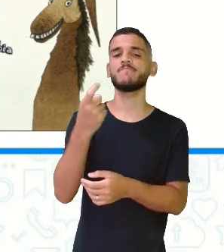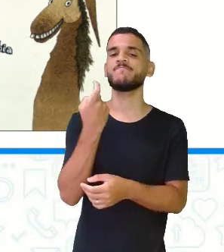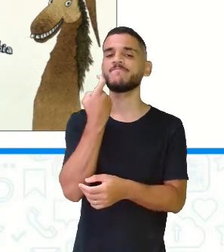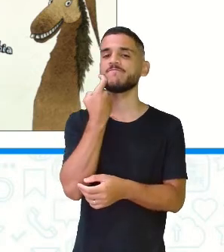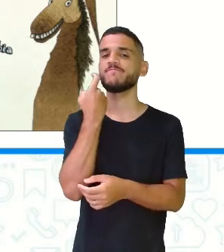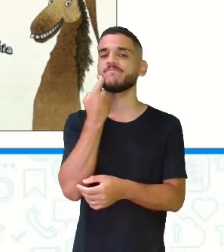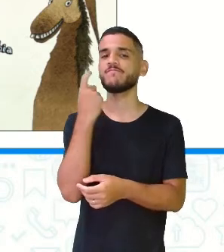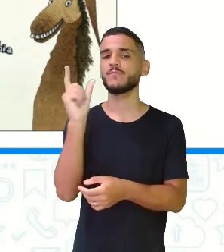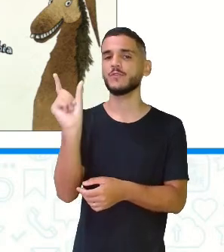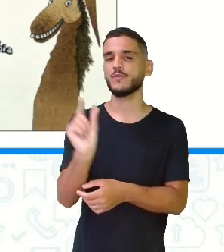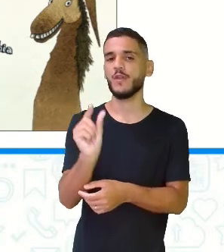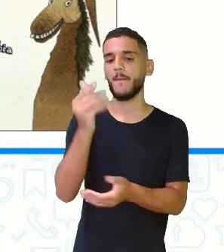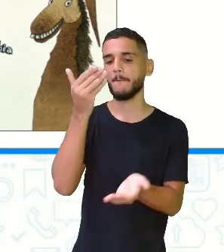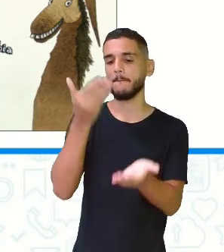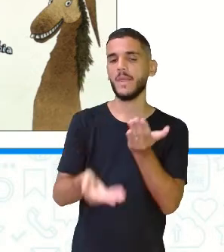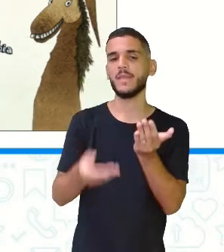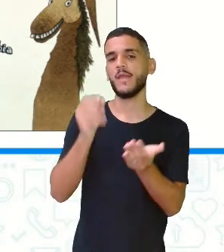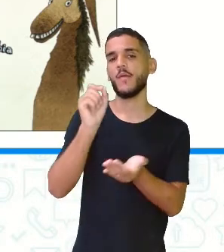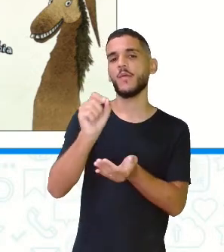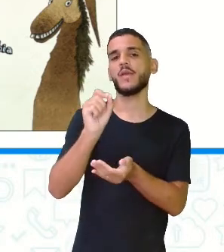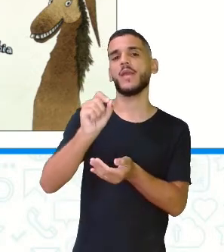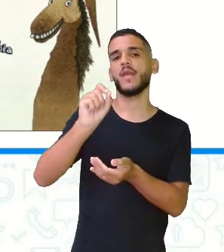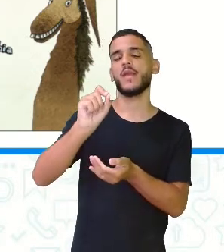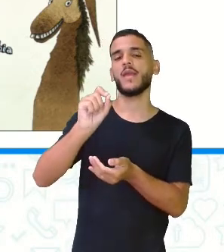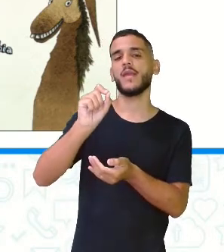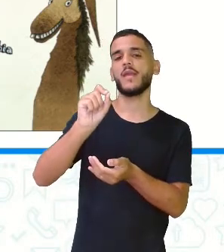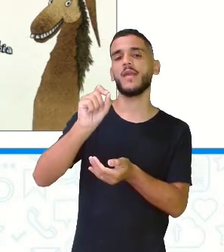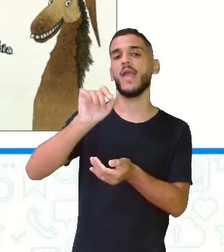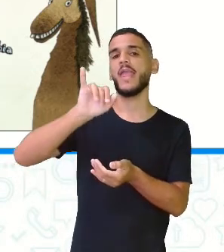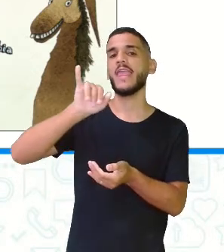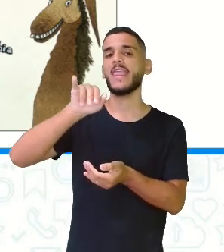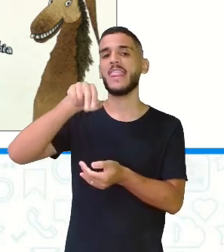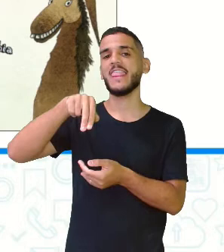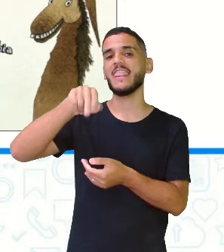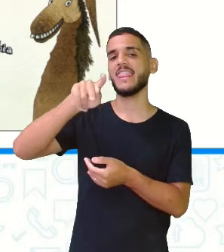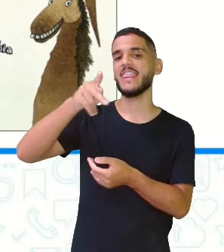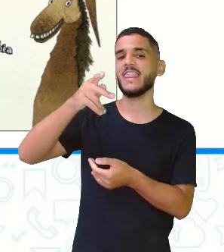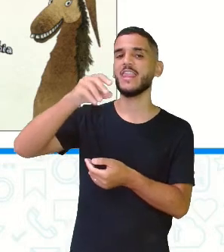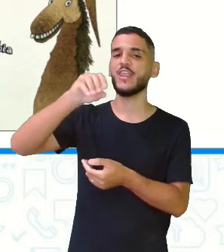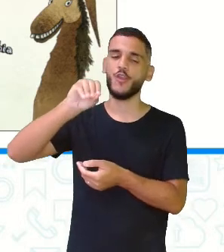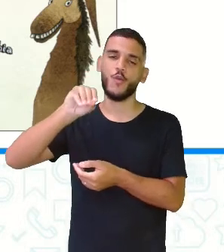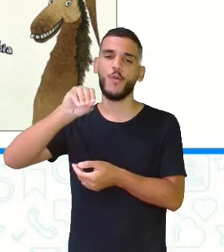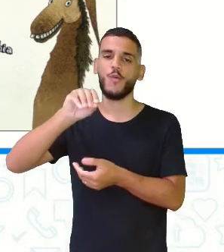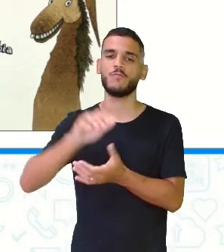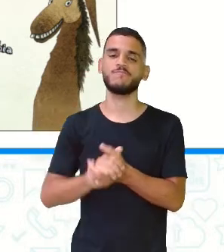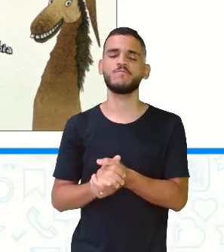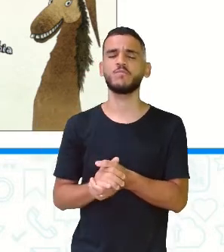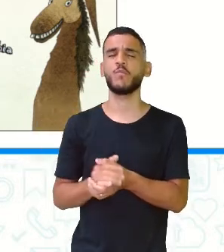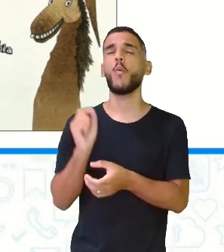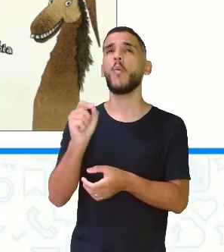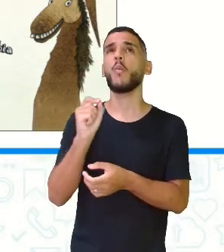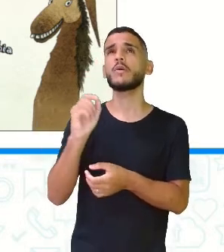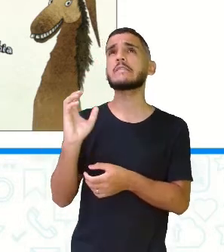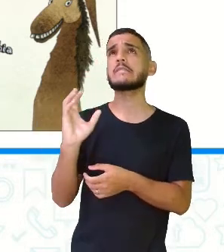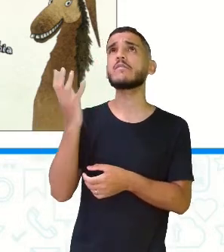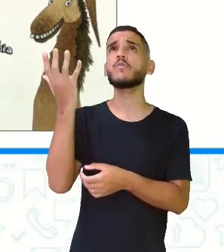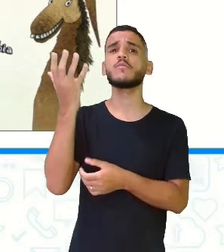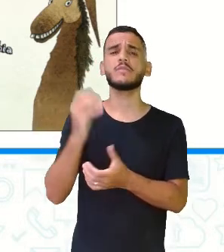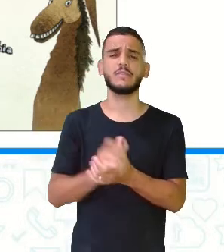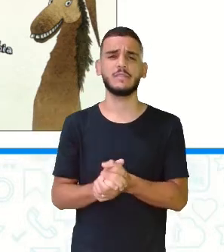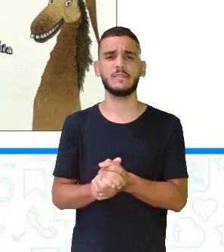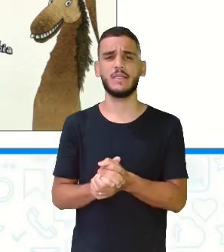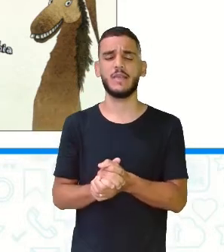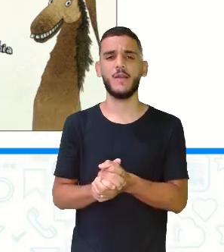o Inho. Minha gente, o que será que aconteceu com o inho desse peixinho, hein? O livro é